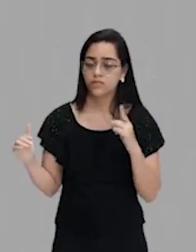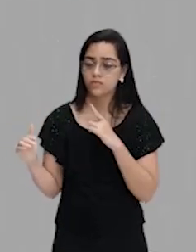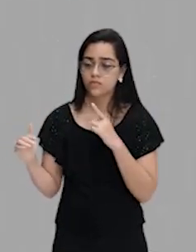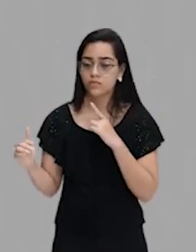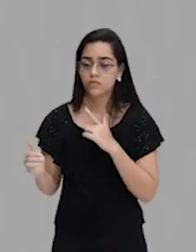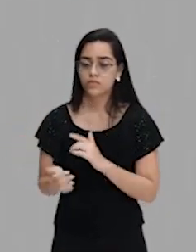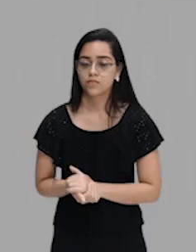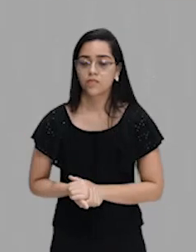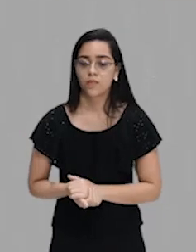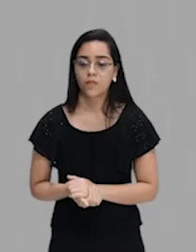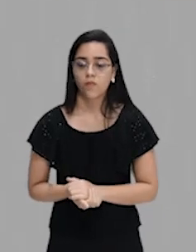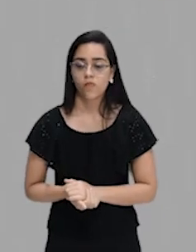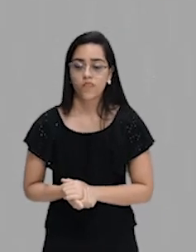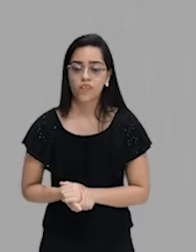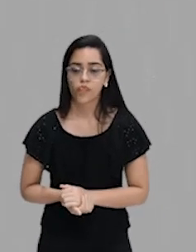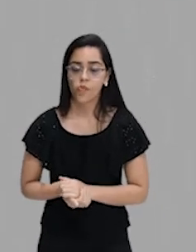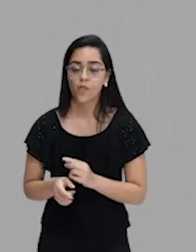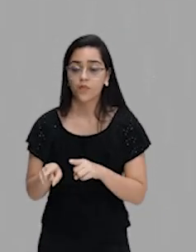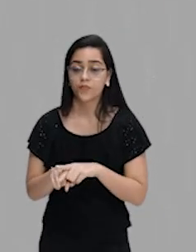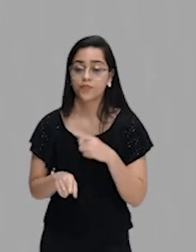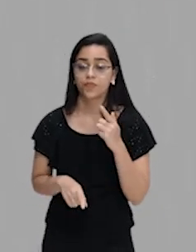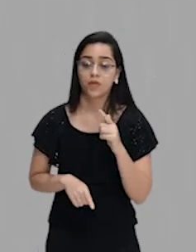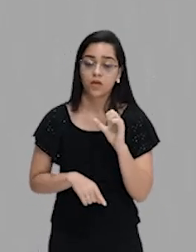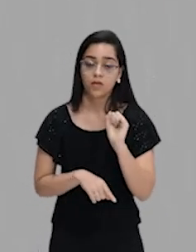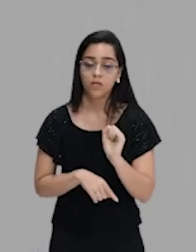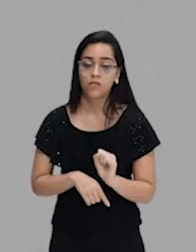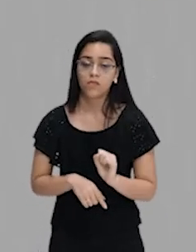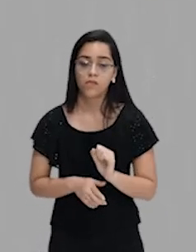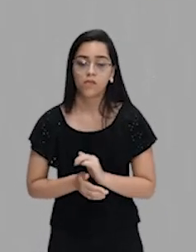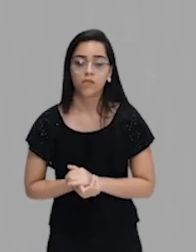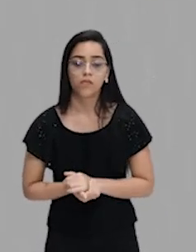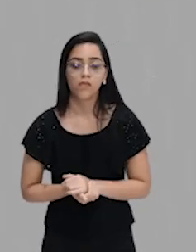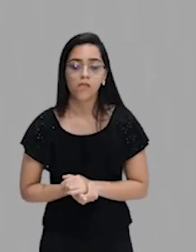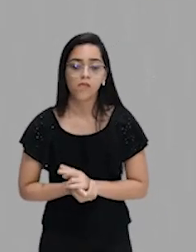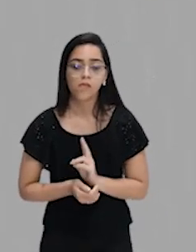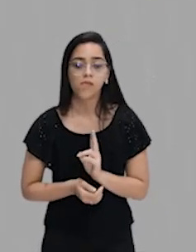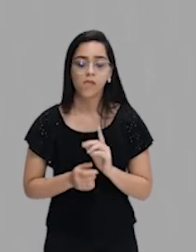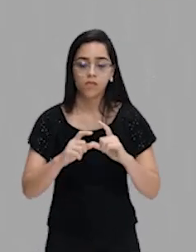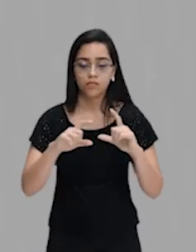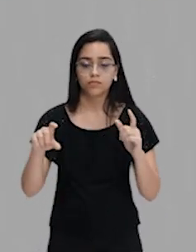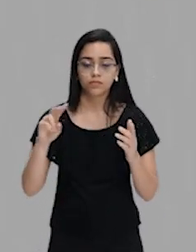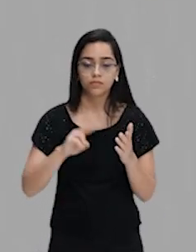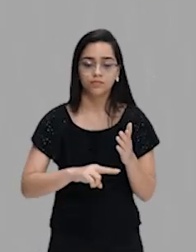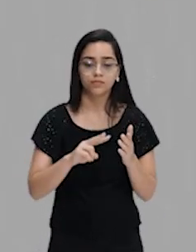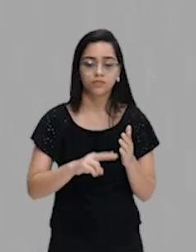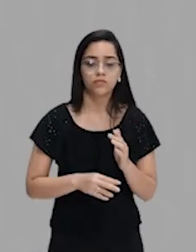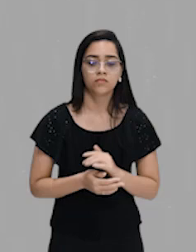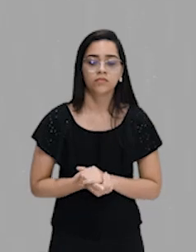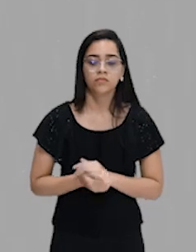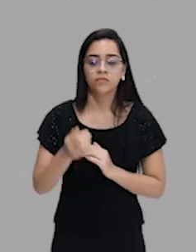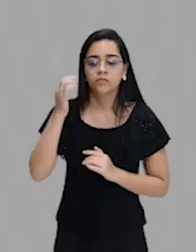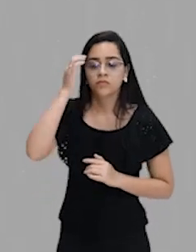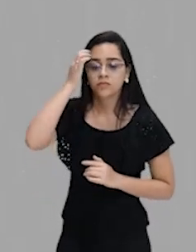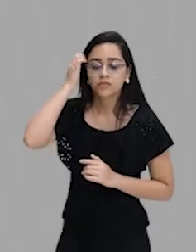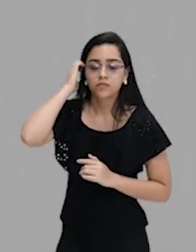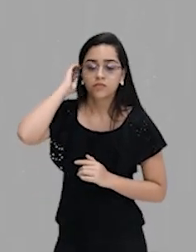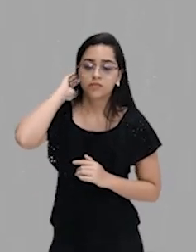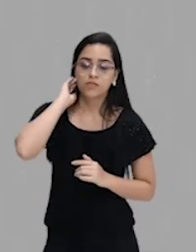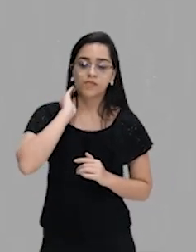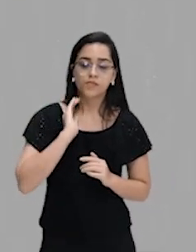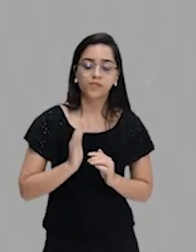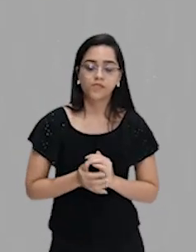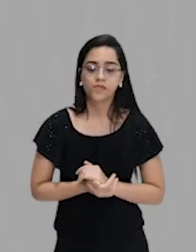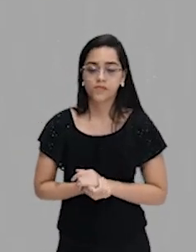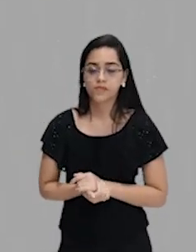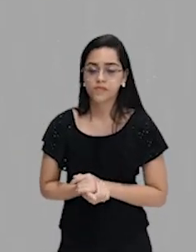intercepta o horizonte. O ponto geográfico sul, né? Também chamado de ponto cardeal sul. É o